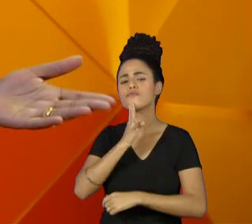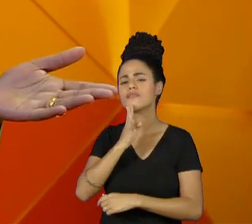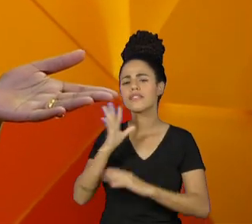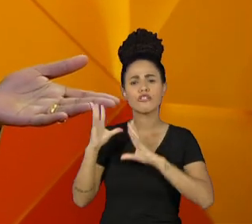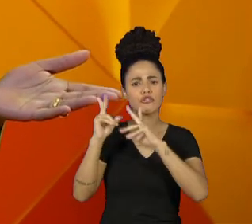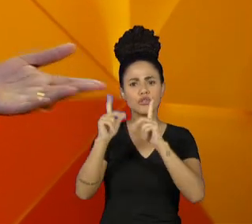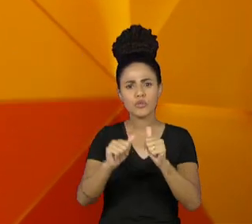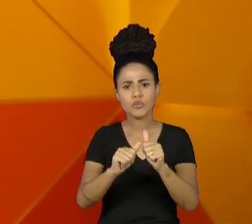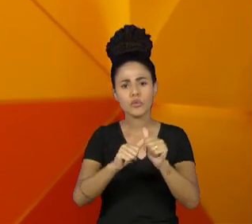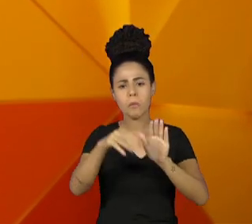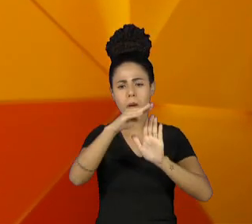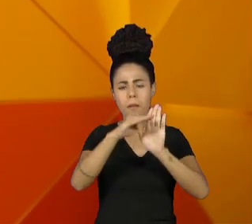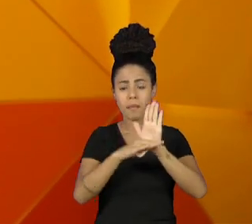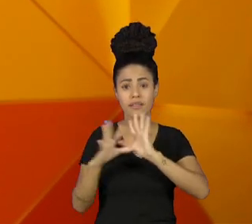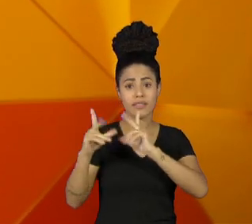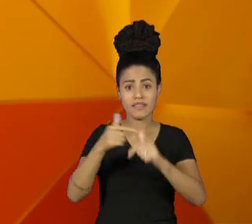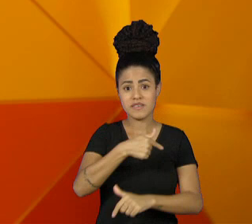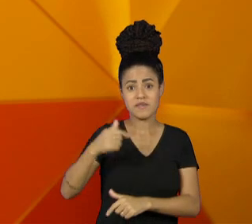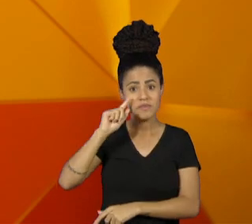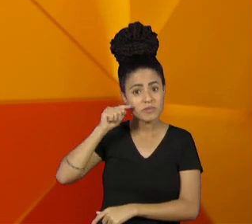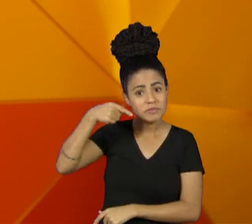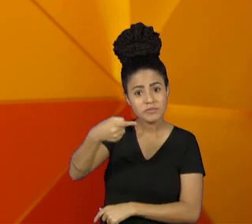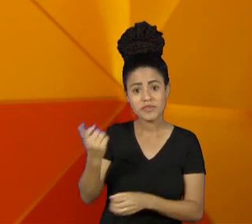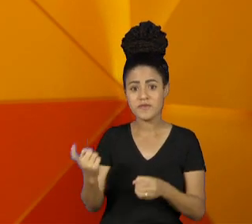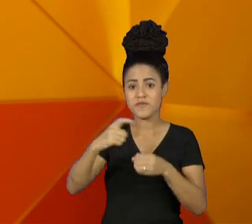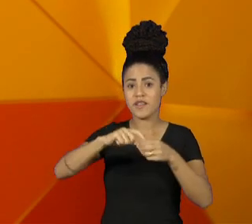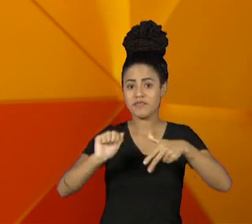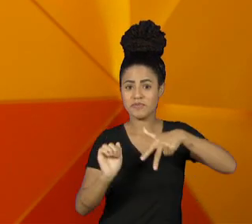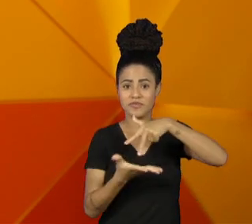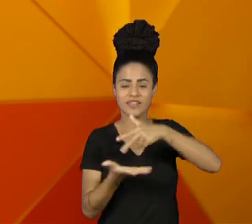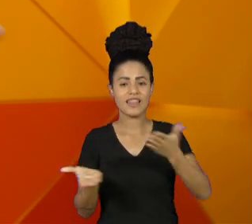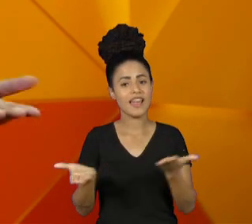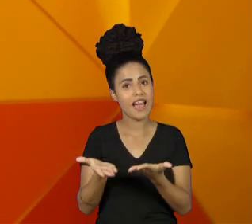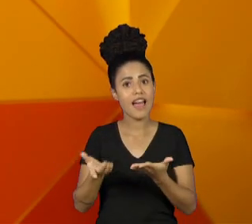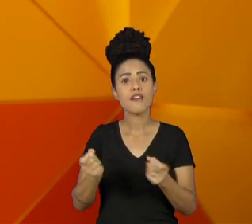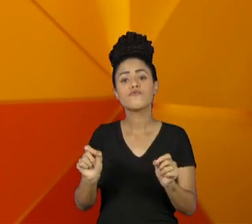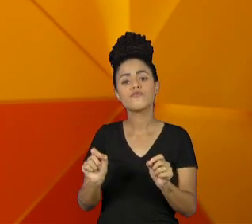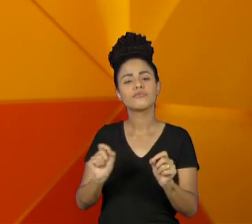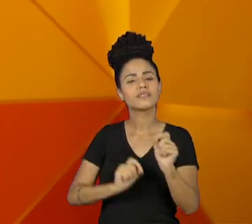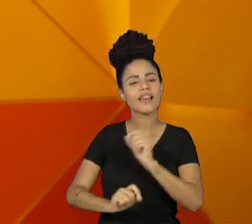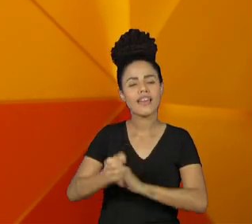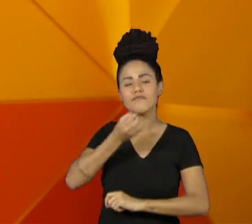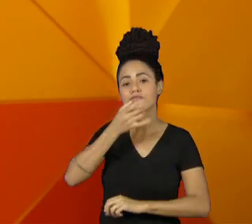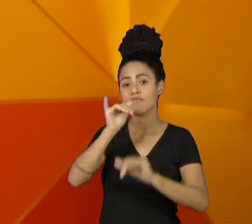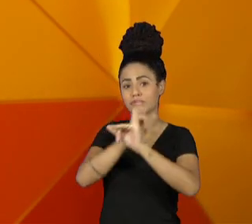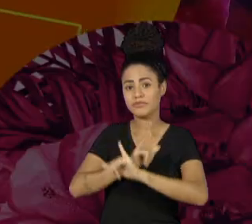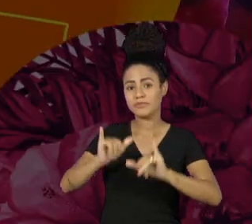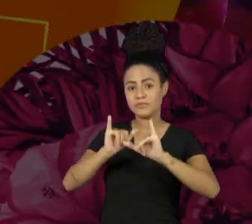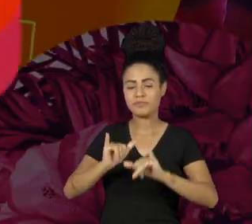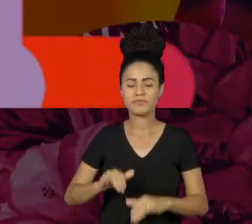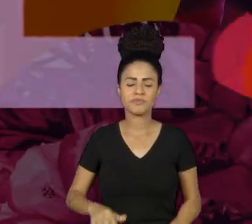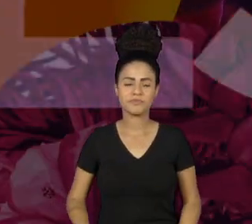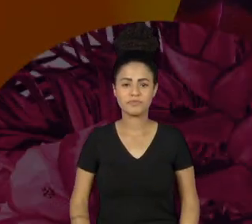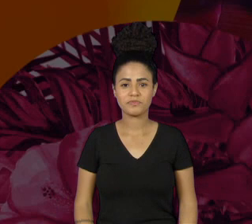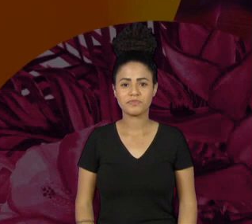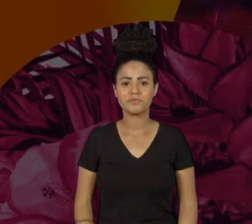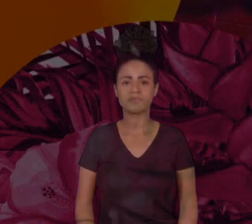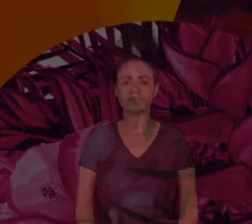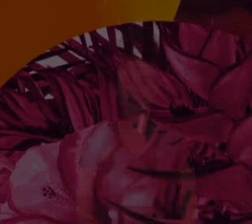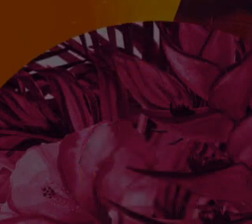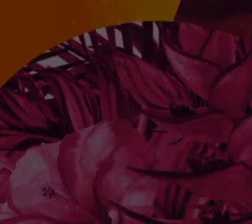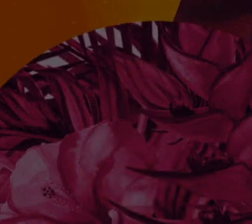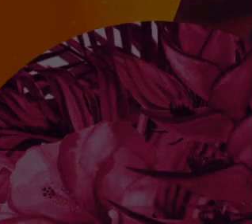nosso conteúdo. Semana que vem a gente volta. E fica hoje com mais uma boa notícia.